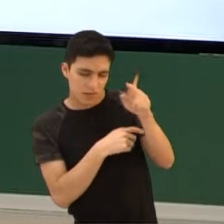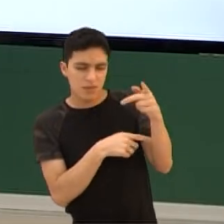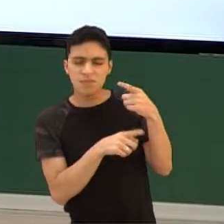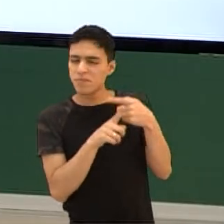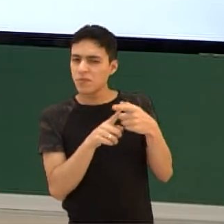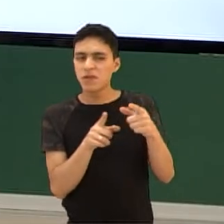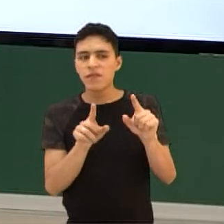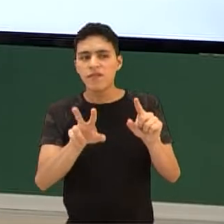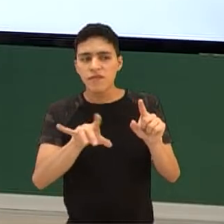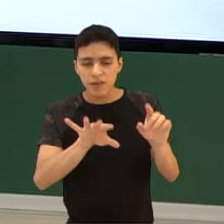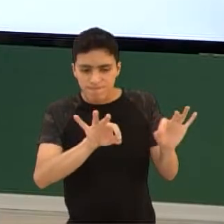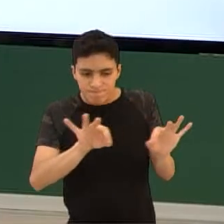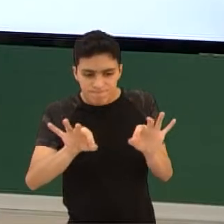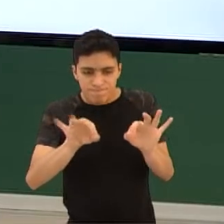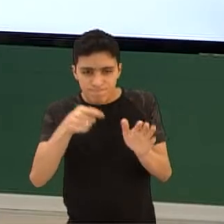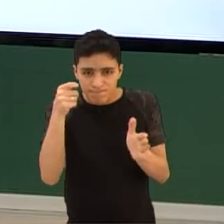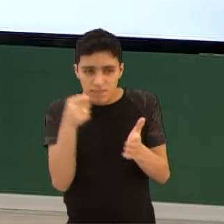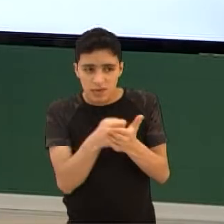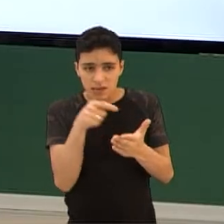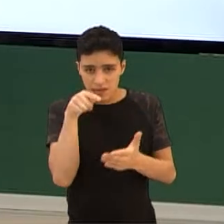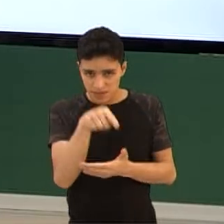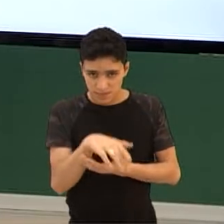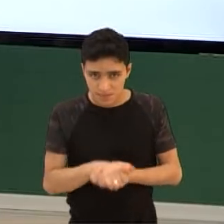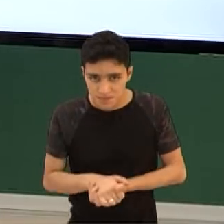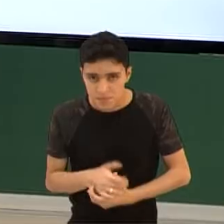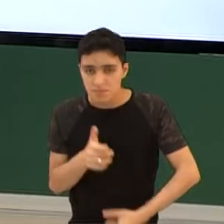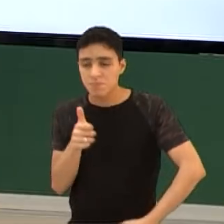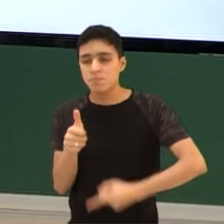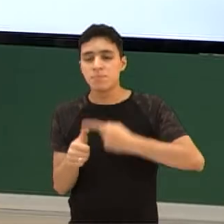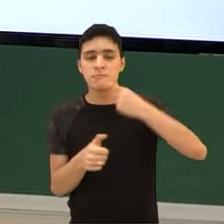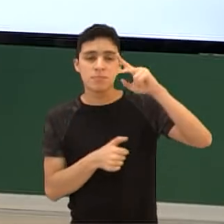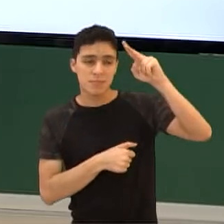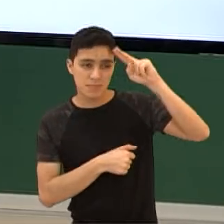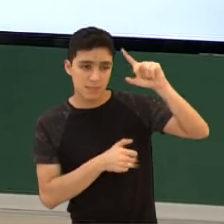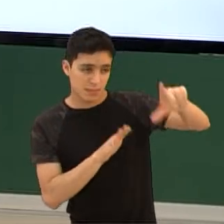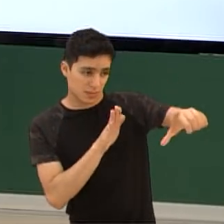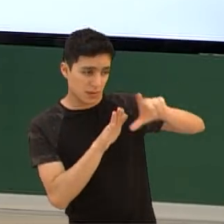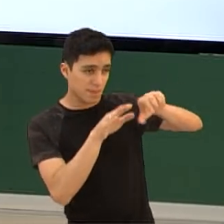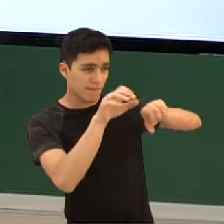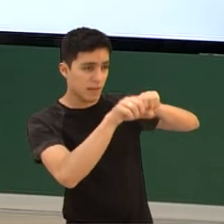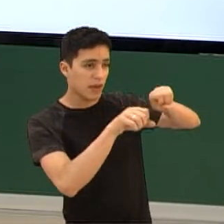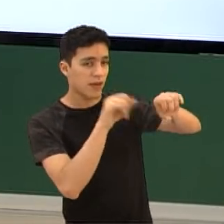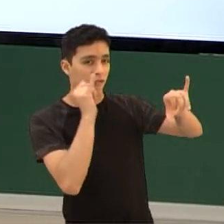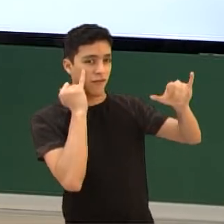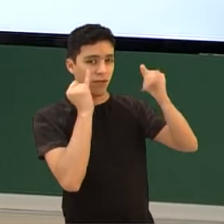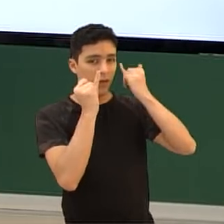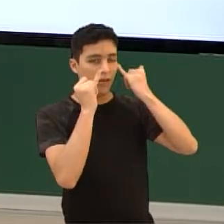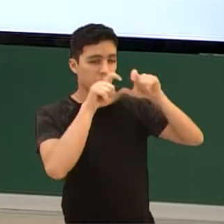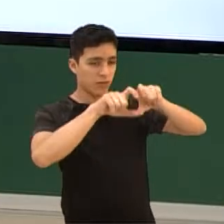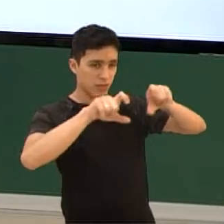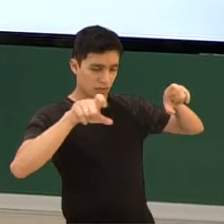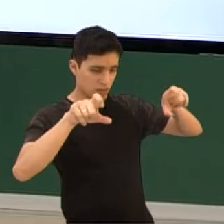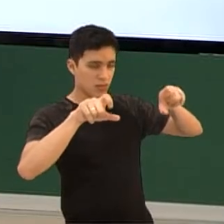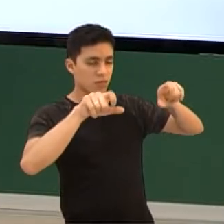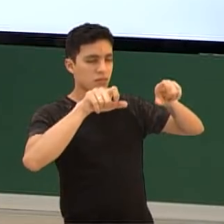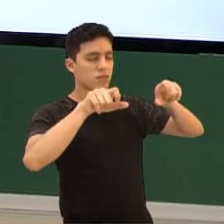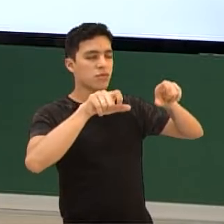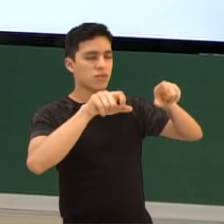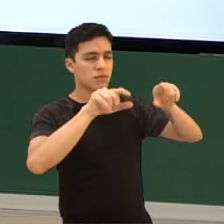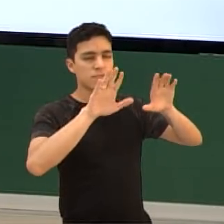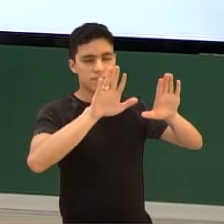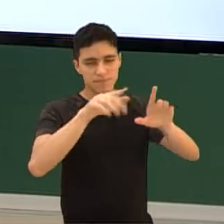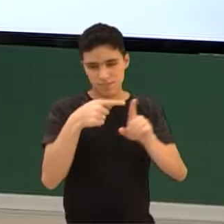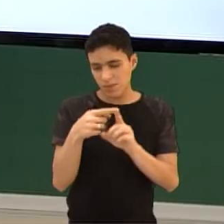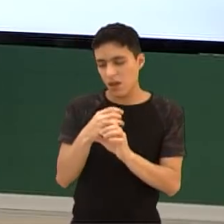vai determinar isso, né? Primeiro, né, vamos lembrar dos dados ali. Gente, depois a gente discute o porquê que a gente